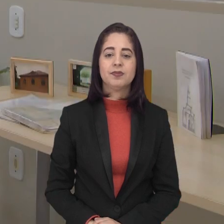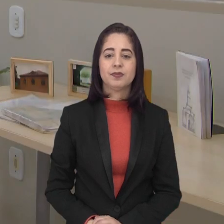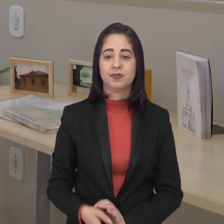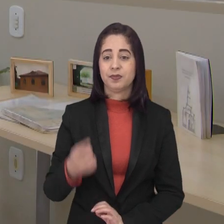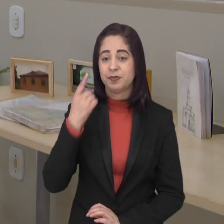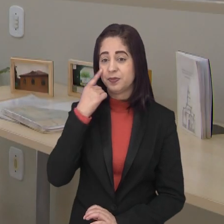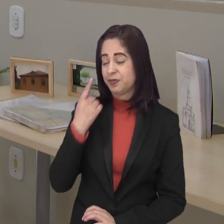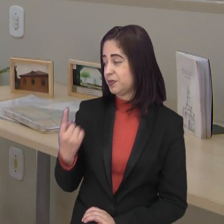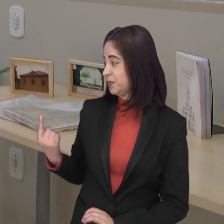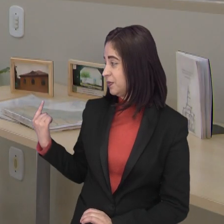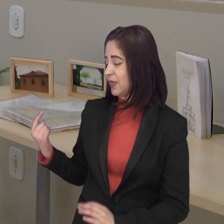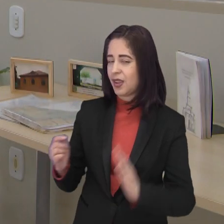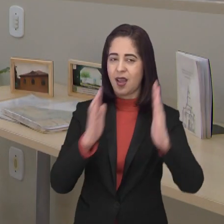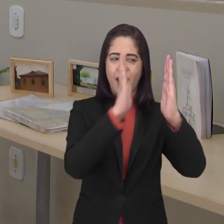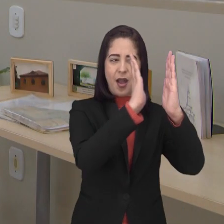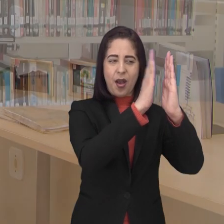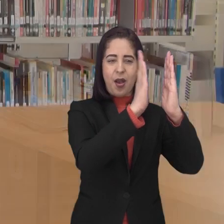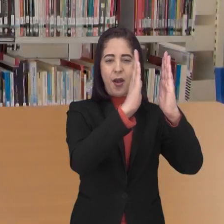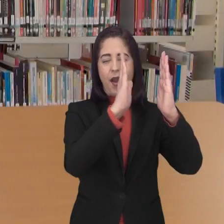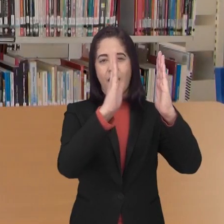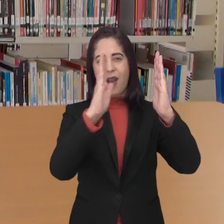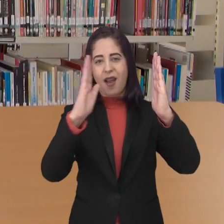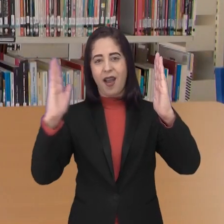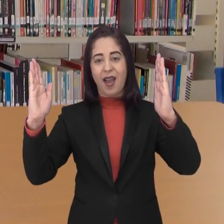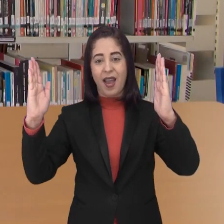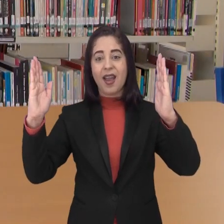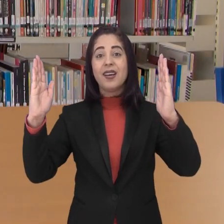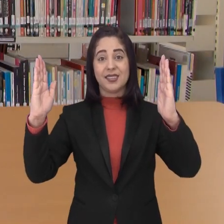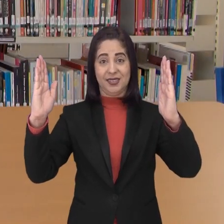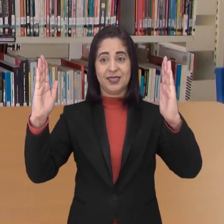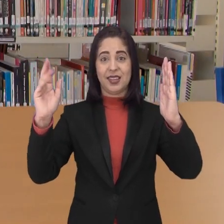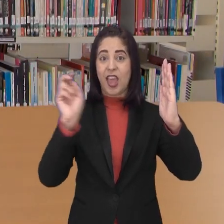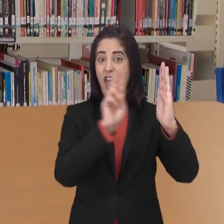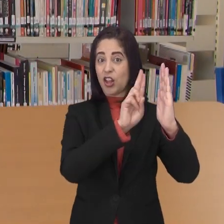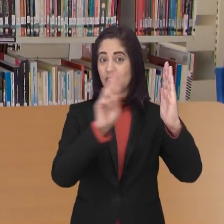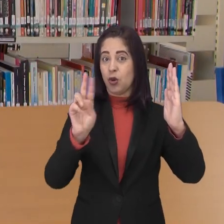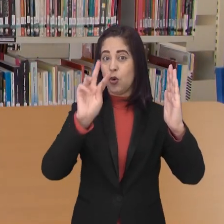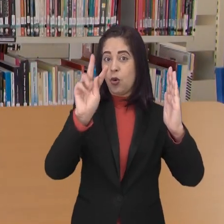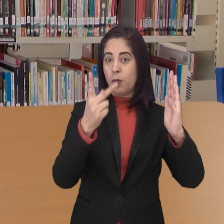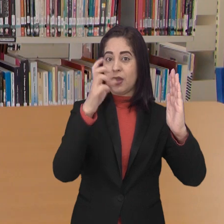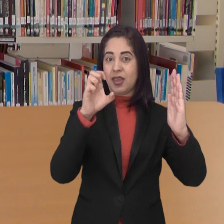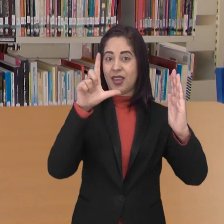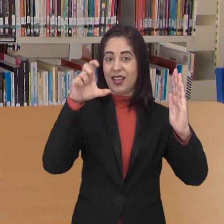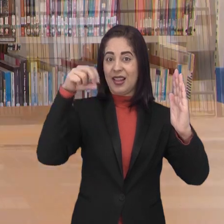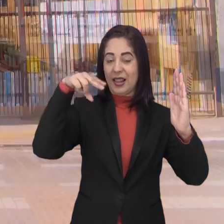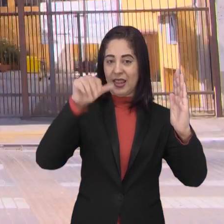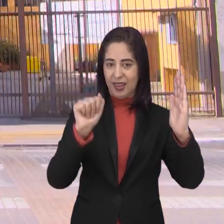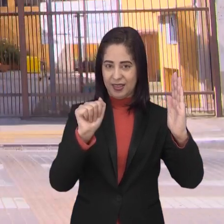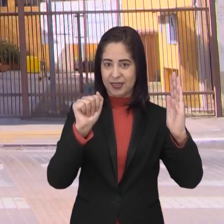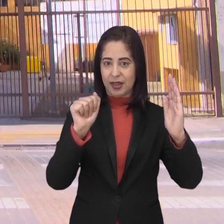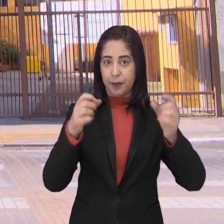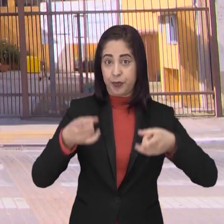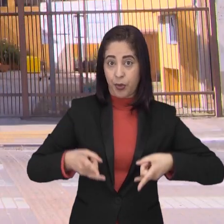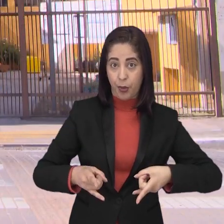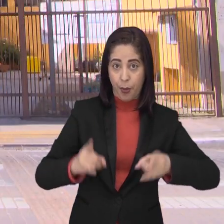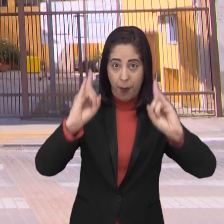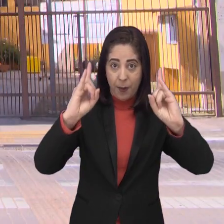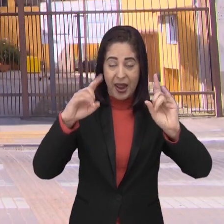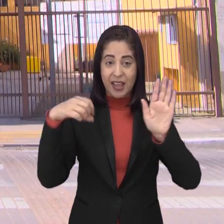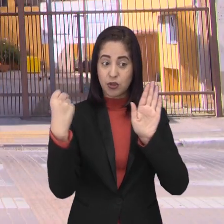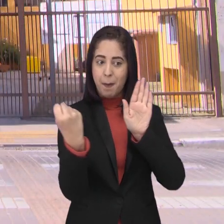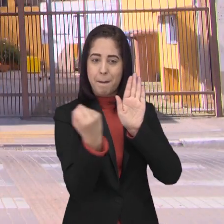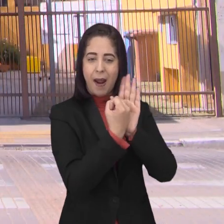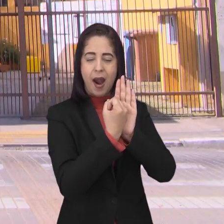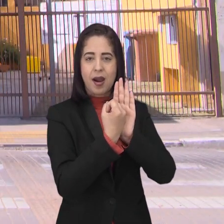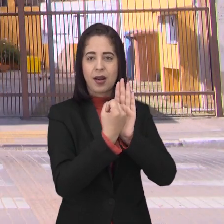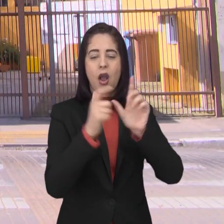Assim como os milhares de livros à disposição, a Biblioteca Helena Molina também tem uma grande história. O prédio é um marco